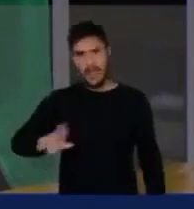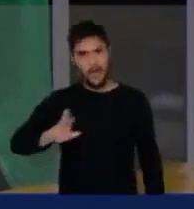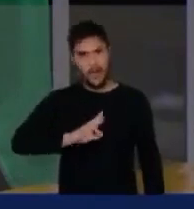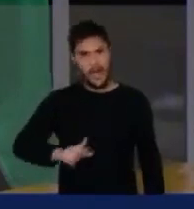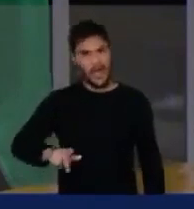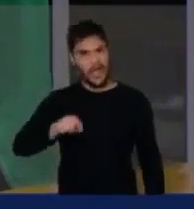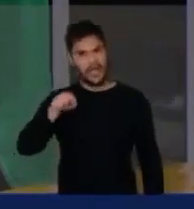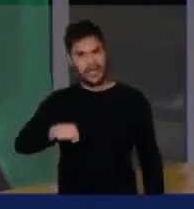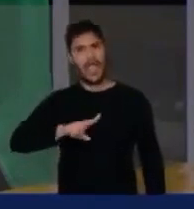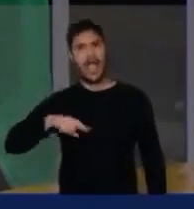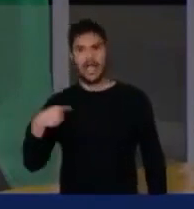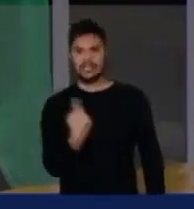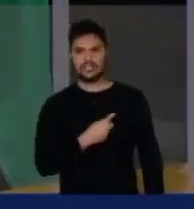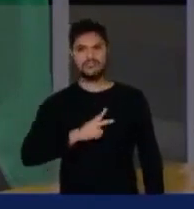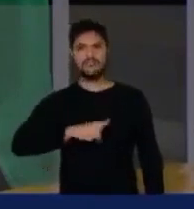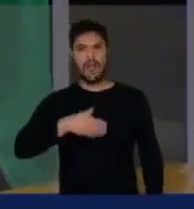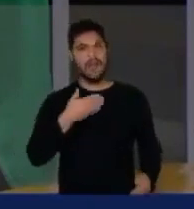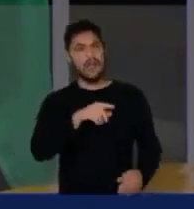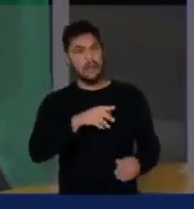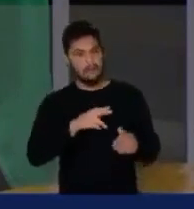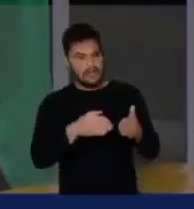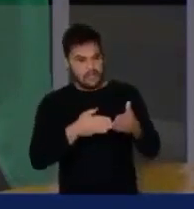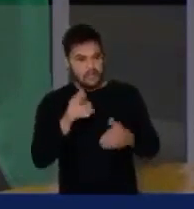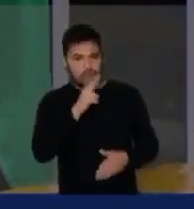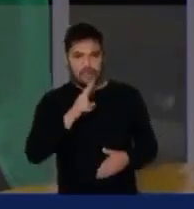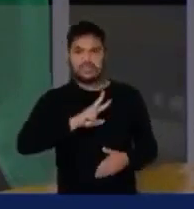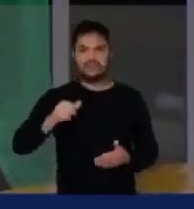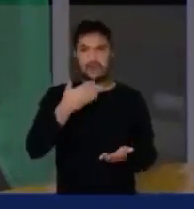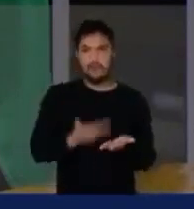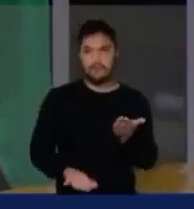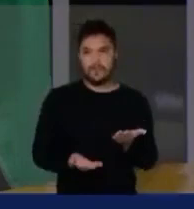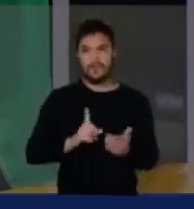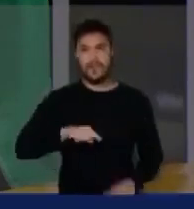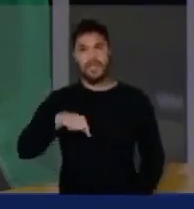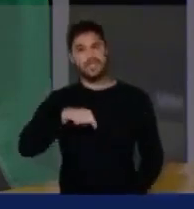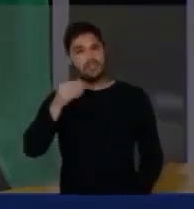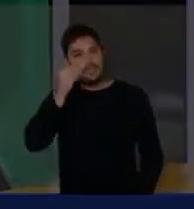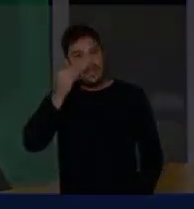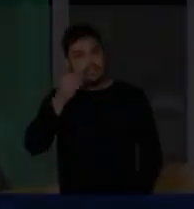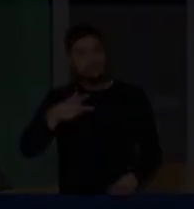Venceremos o requerimento de urgência e venceremos qualquer tentativa de nos calar.